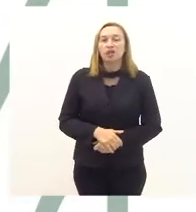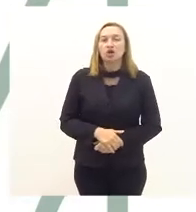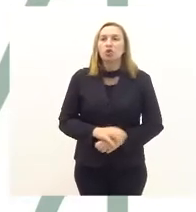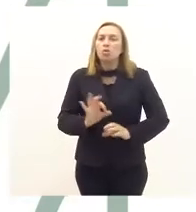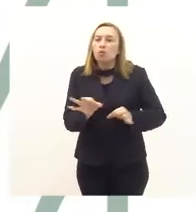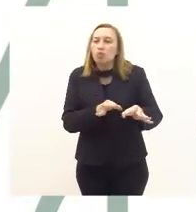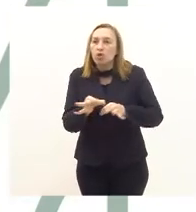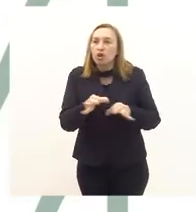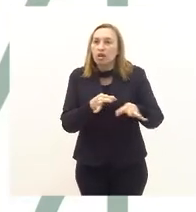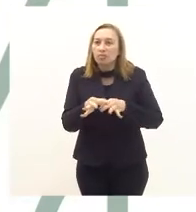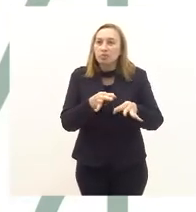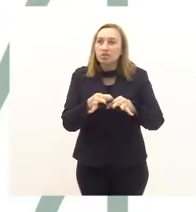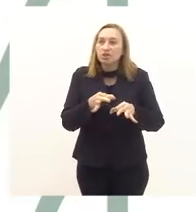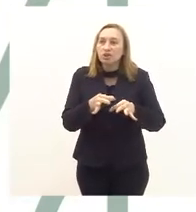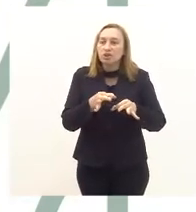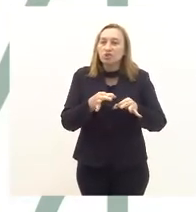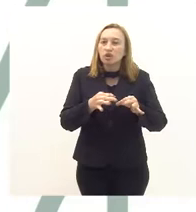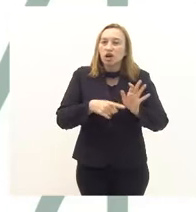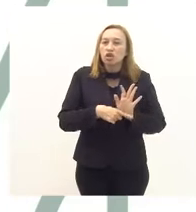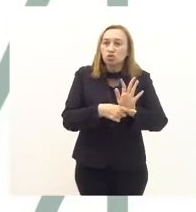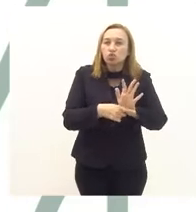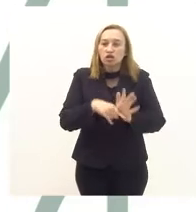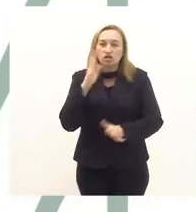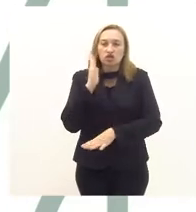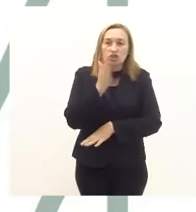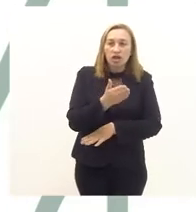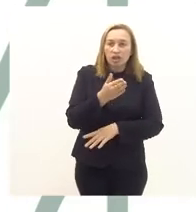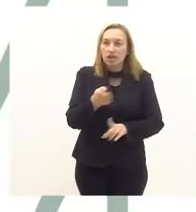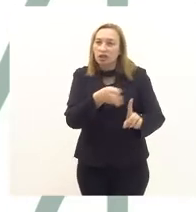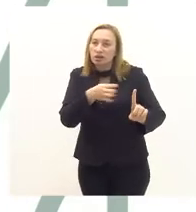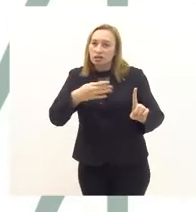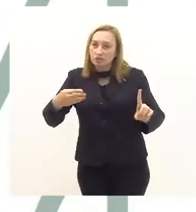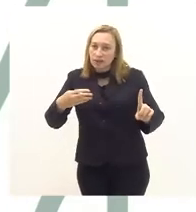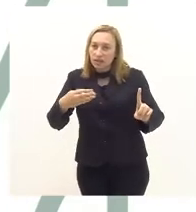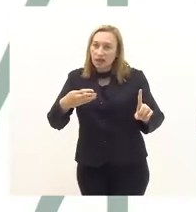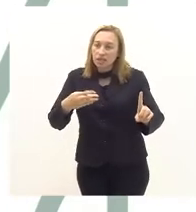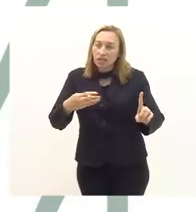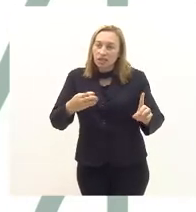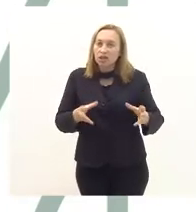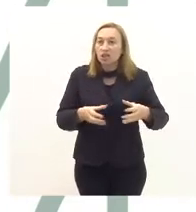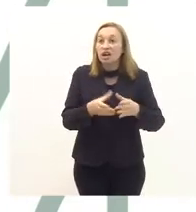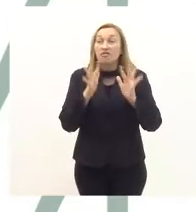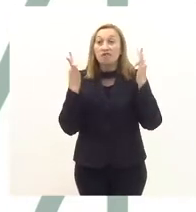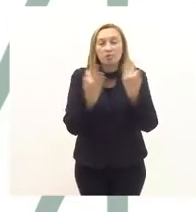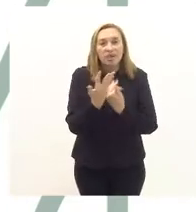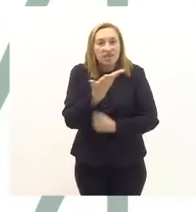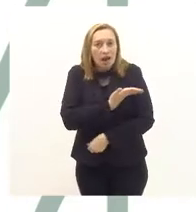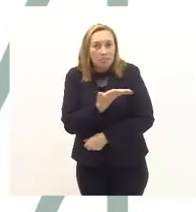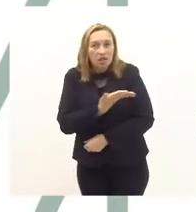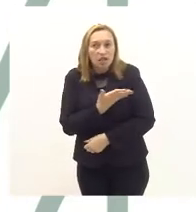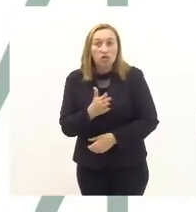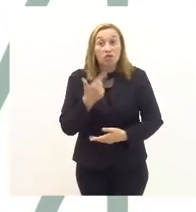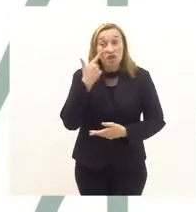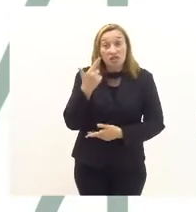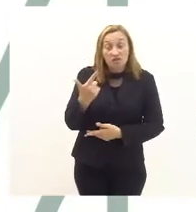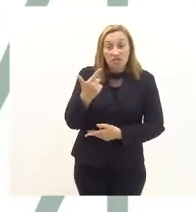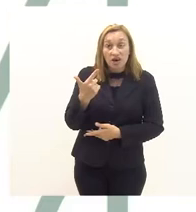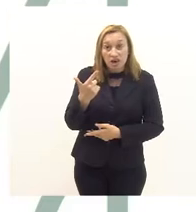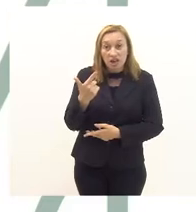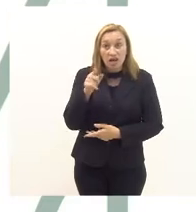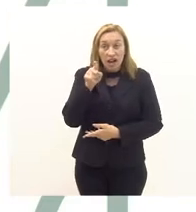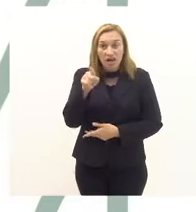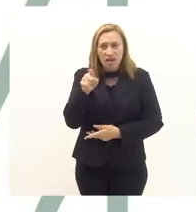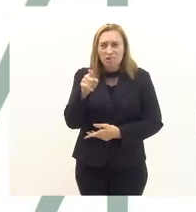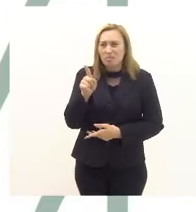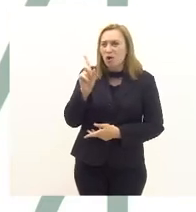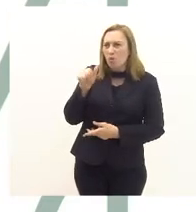programa ele remete ao atendimento direto, né, à população LGBT e familiares e amigos. Então, quando vocês verem um recorte ali, ué,